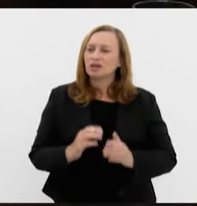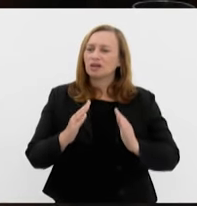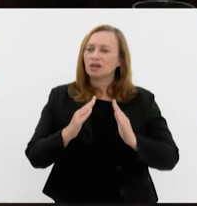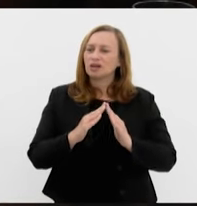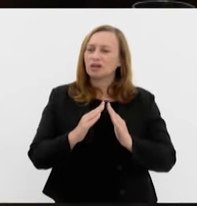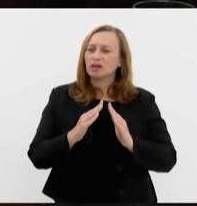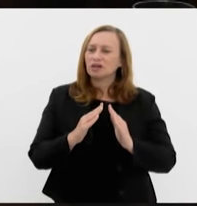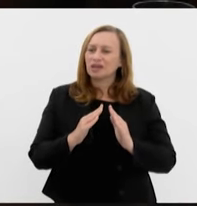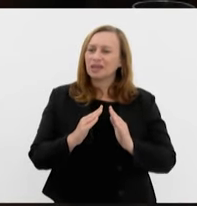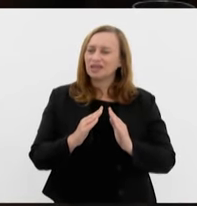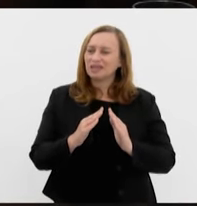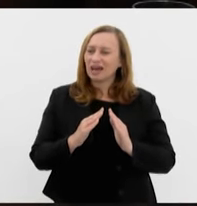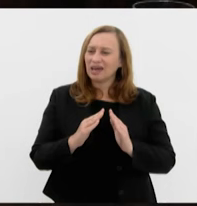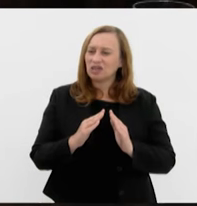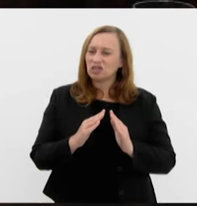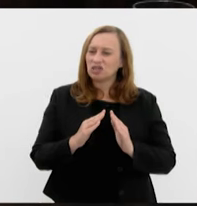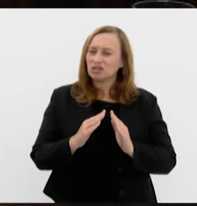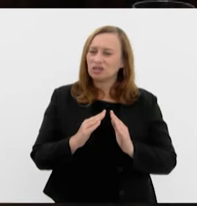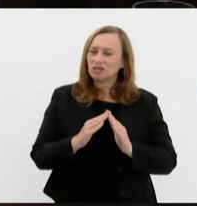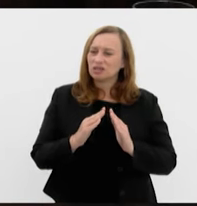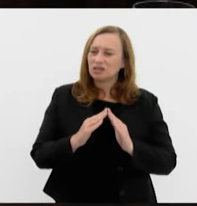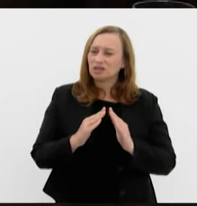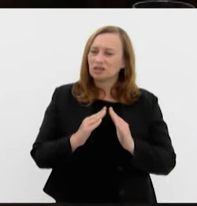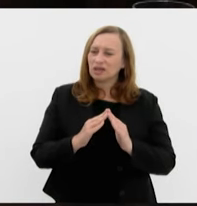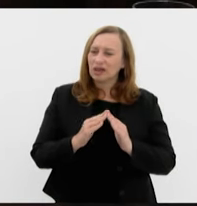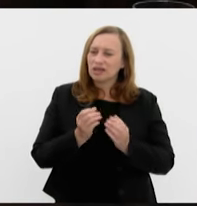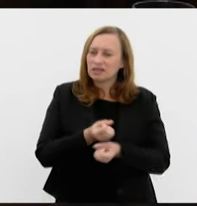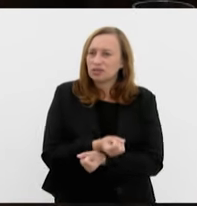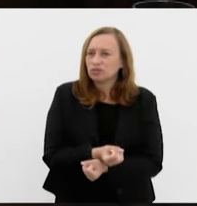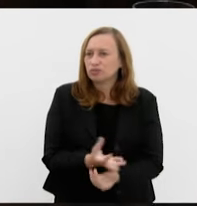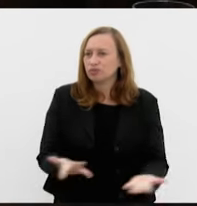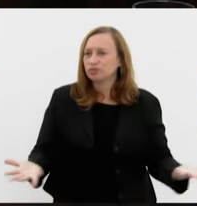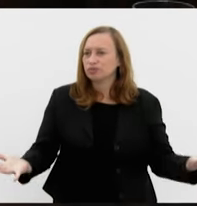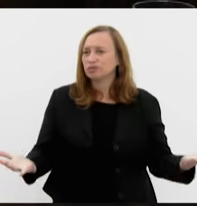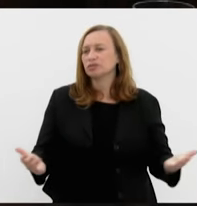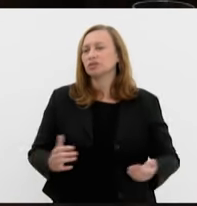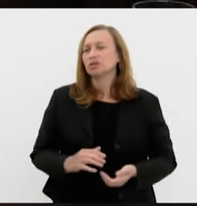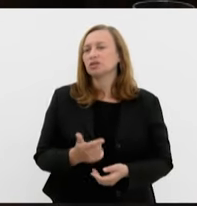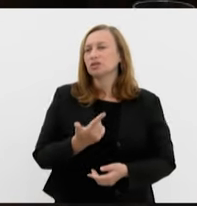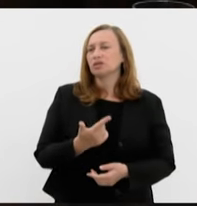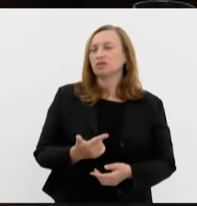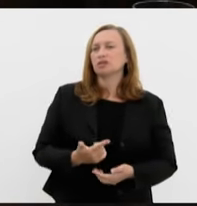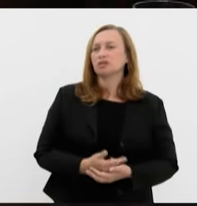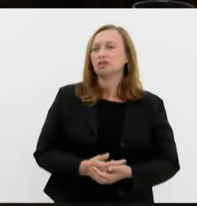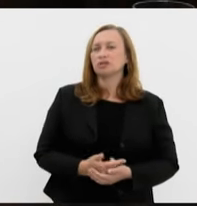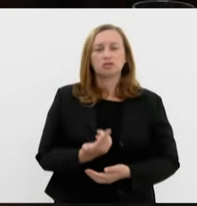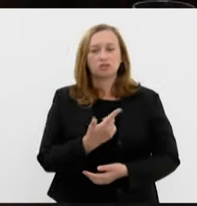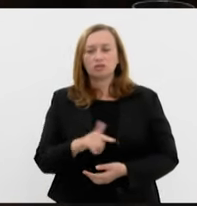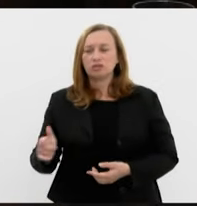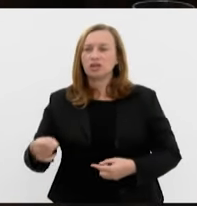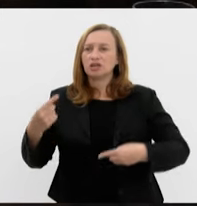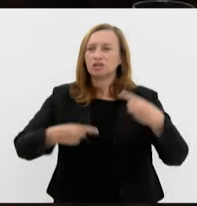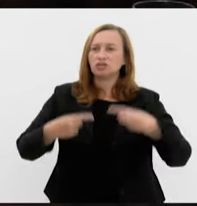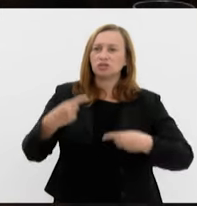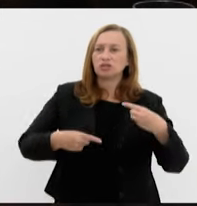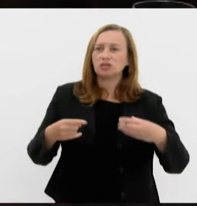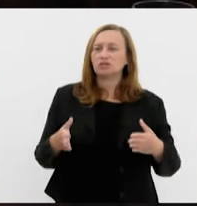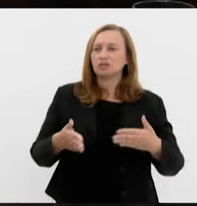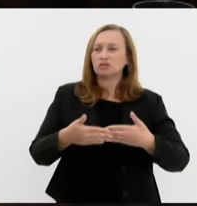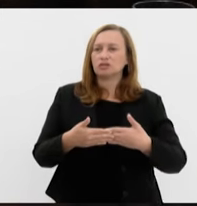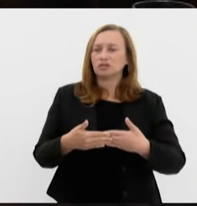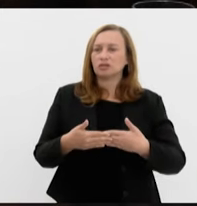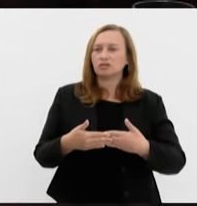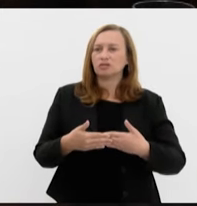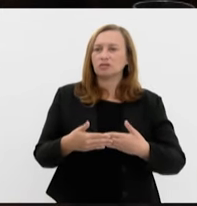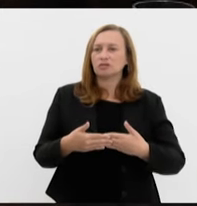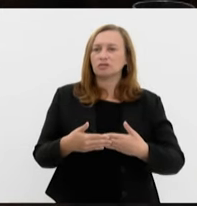suas moradias em discussão em discussão não havendo não havendo mais não havendo Quem Queira discutir encerrada a